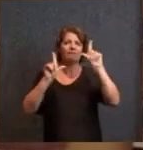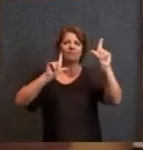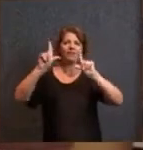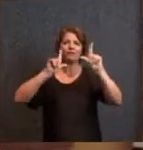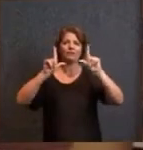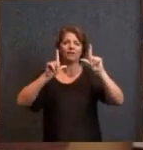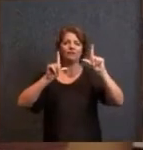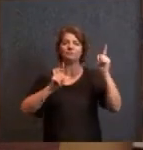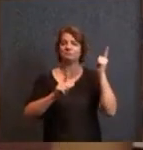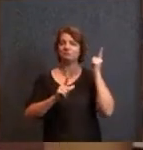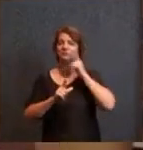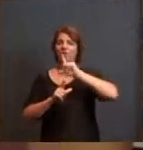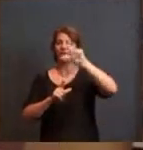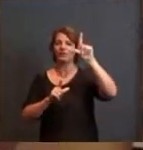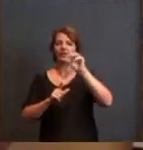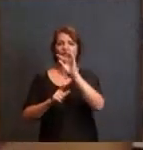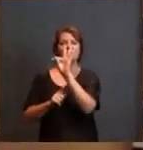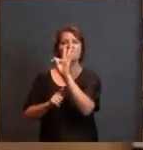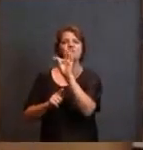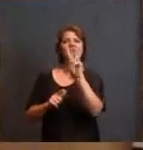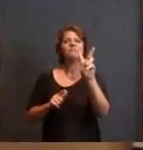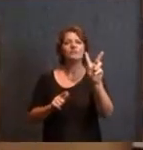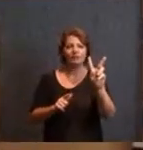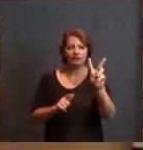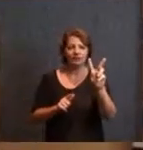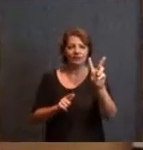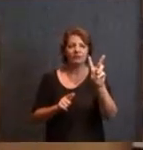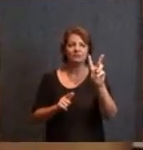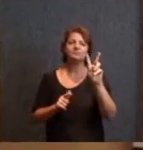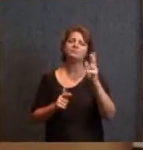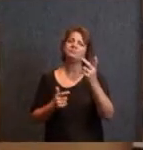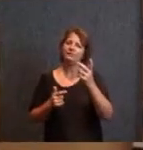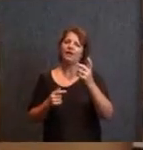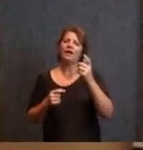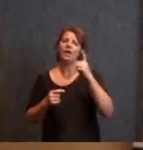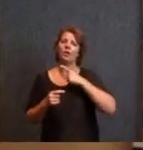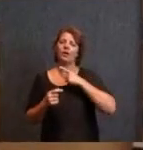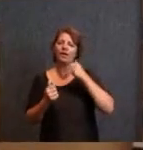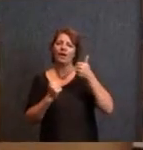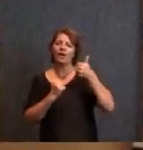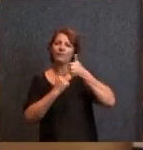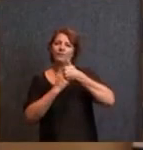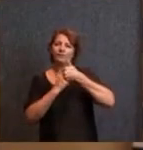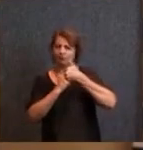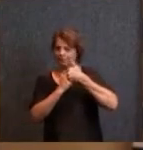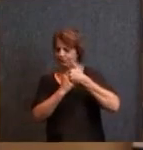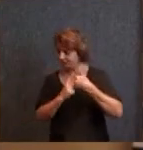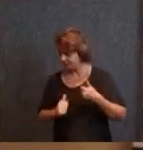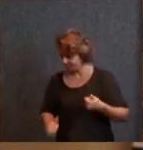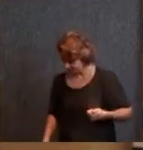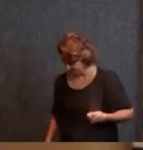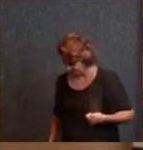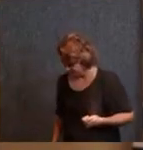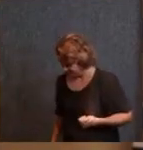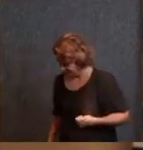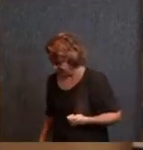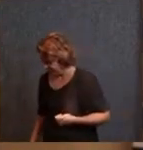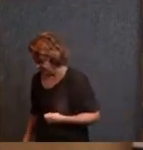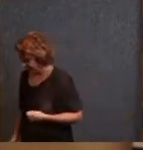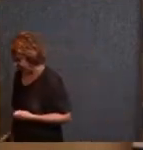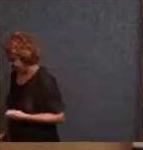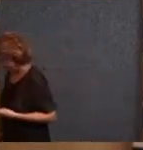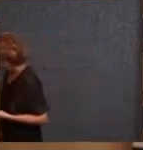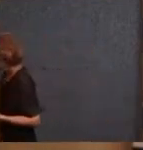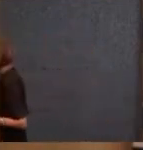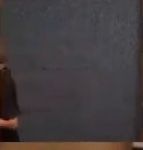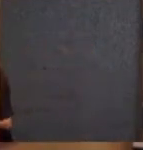adquirimos, ou melhor, as TV que foram adquiridas, elas repõem, substituem um data show. Onde